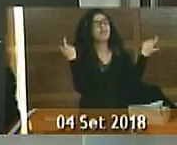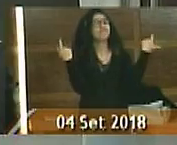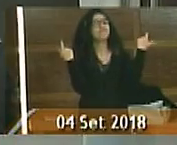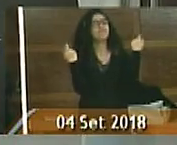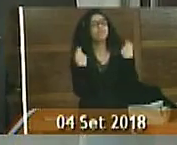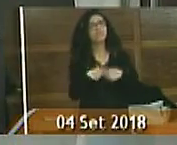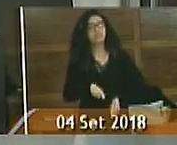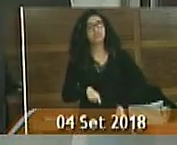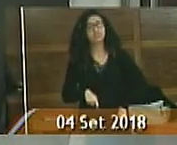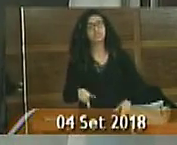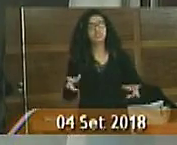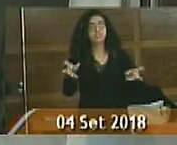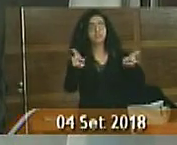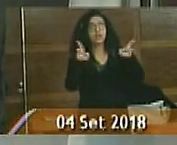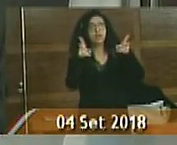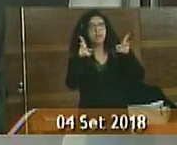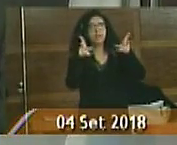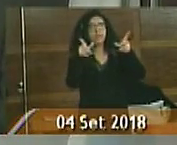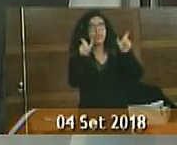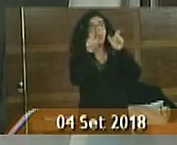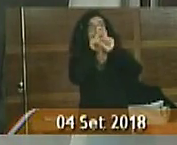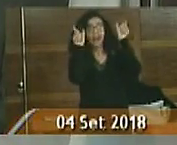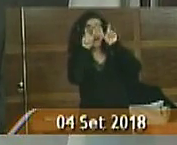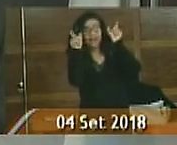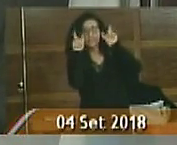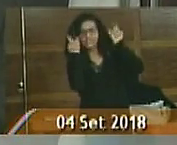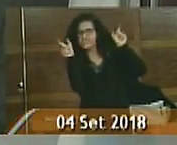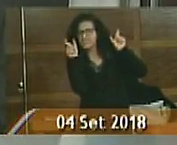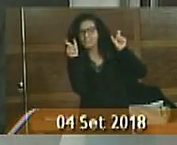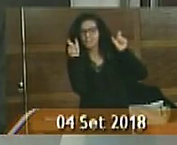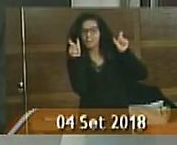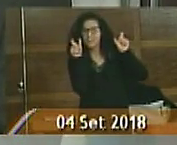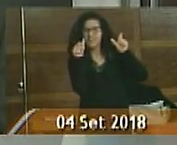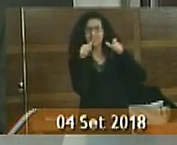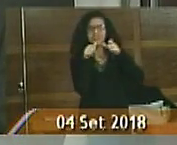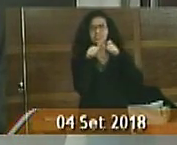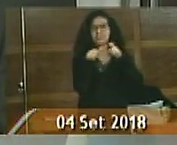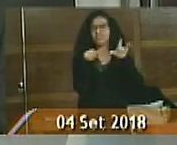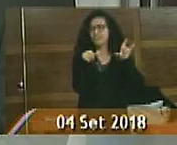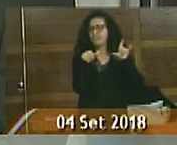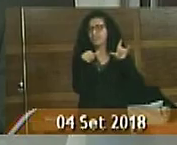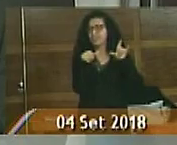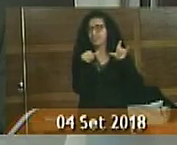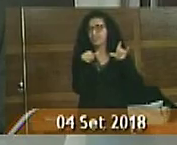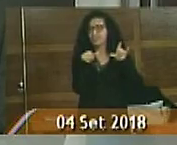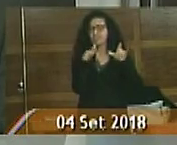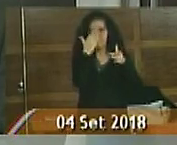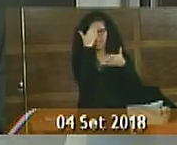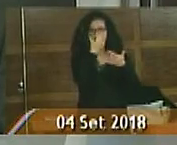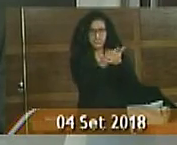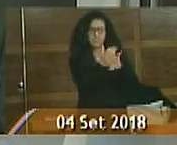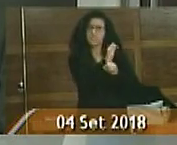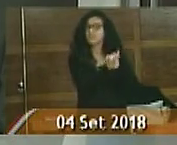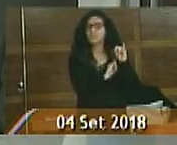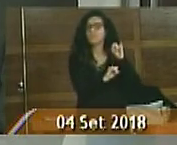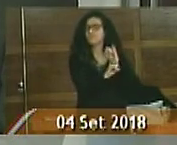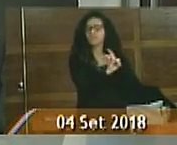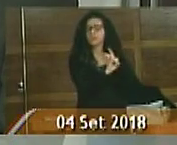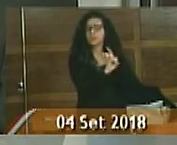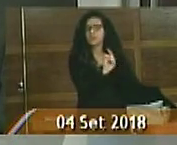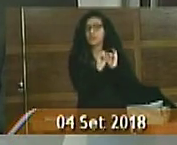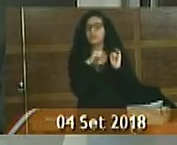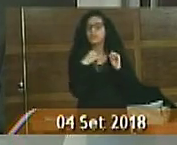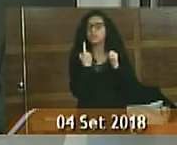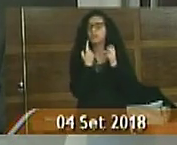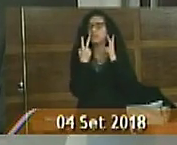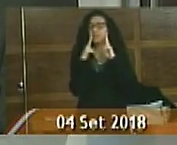precisamos nos atentar e não ficar indo e sendo induzido pelas redes sociais. Nós estamos vendo agora